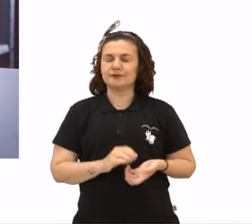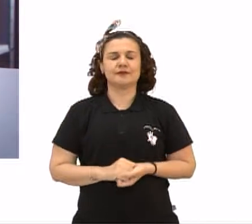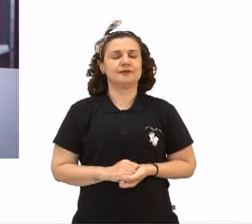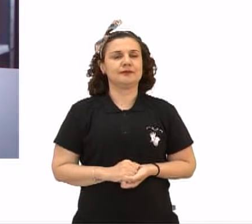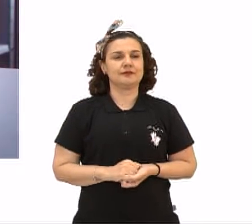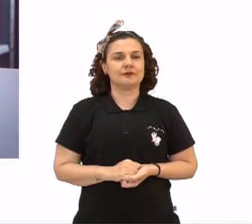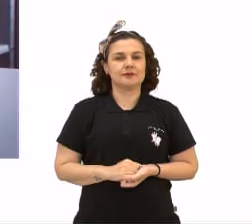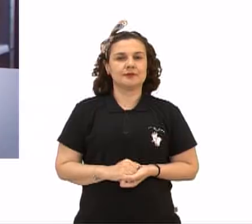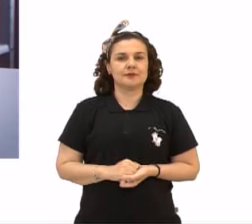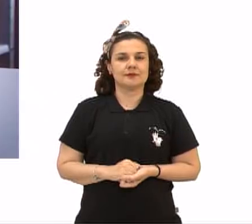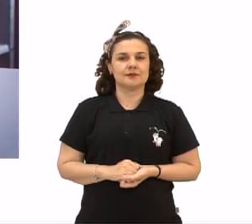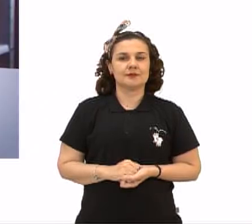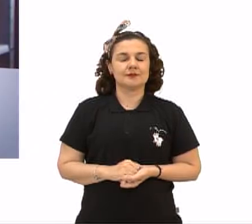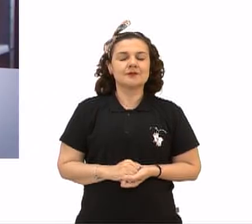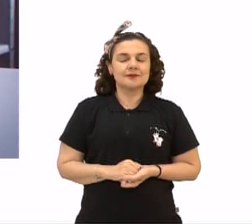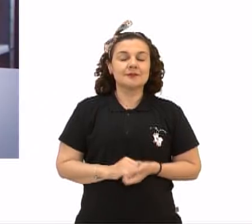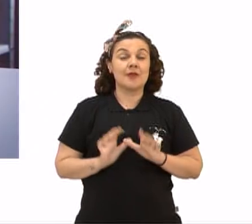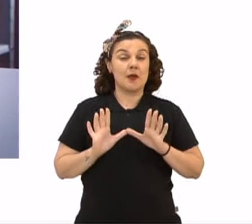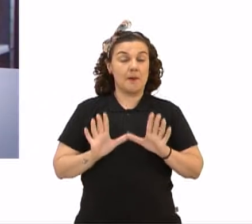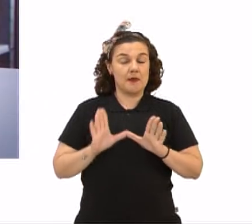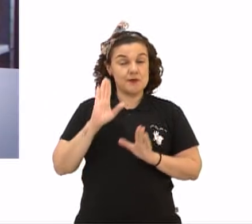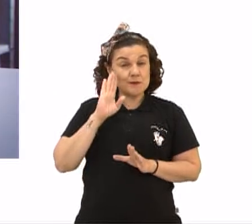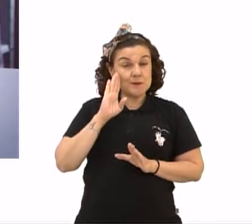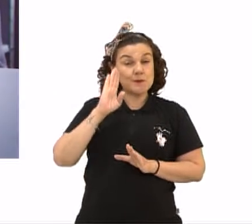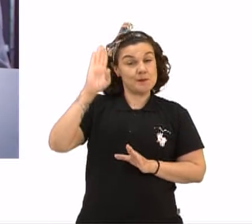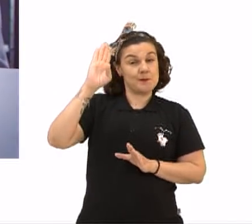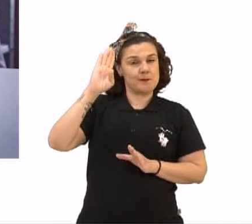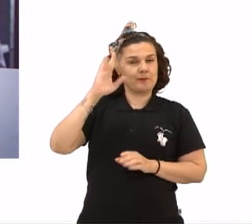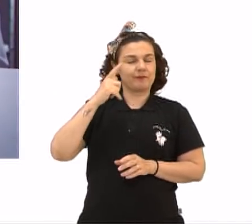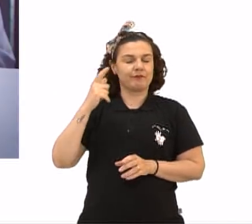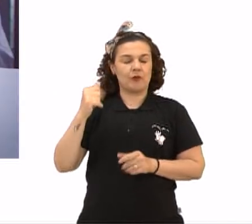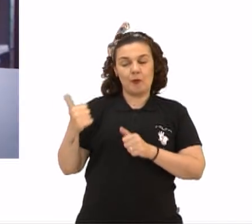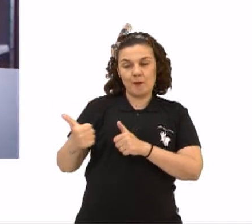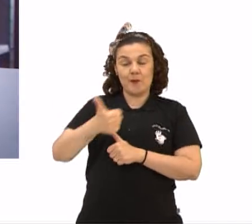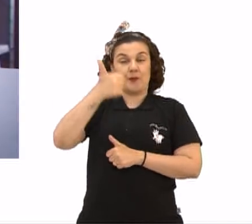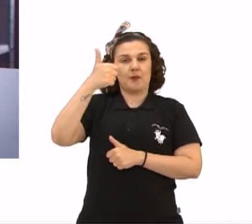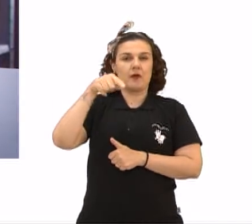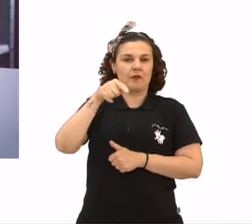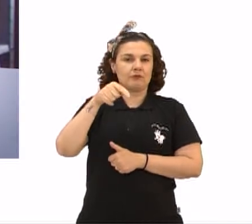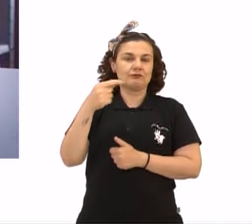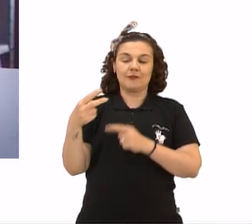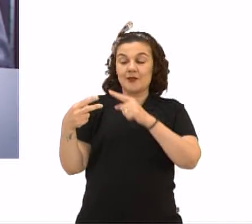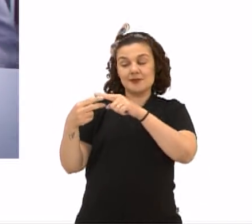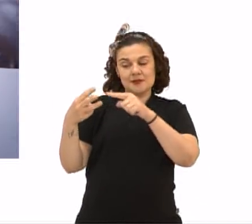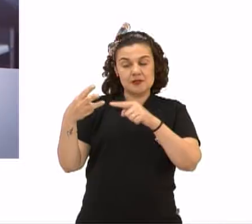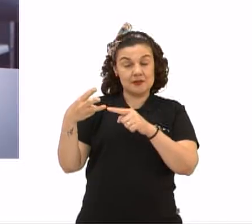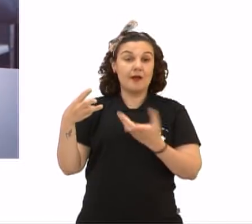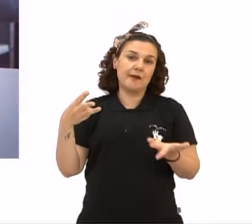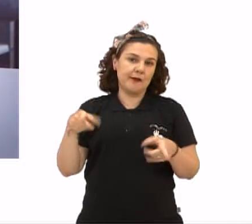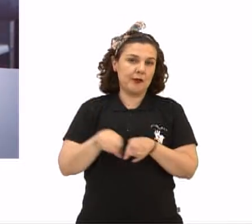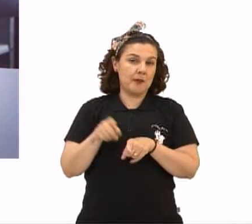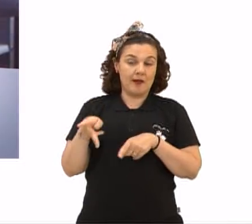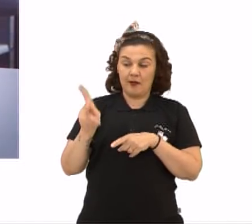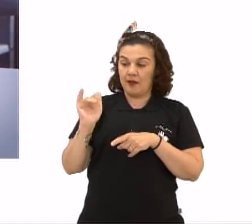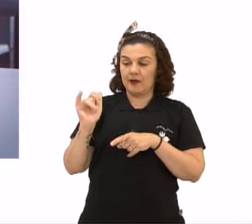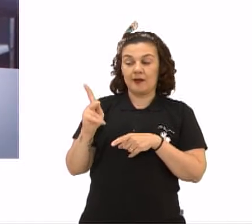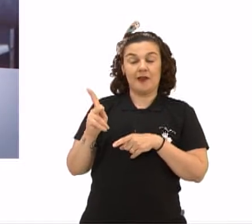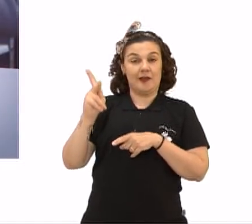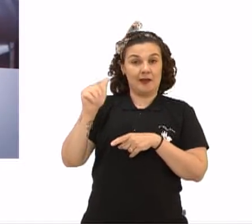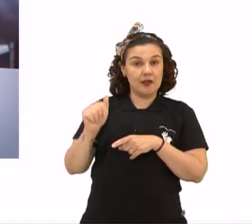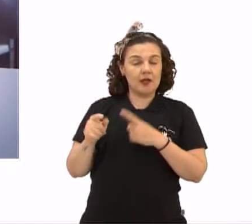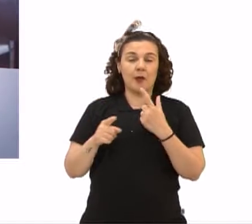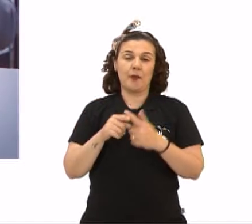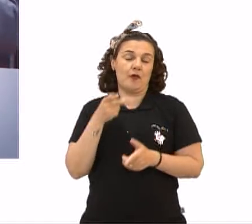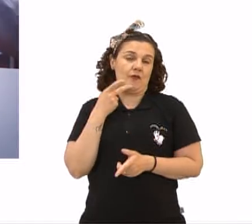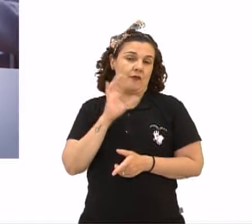Bastante. Mas os principais, os protagonistas, é basicamente esses três e a Kika. A Kika eu até nem comentei, porque